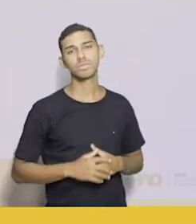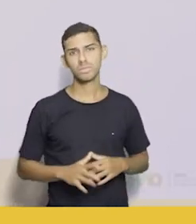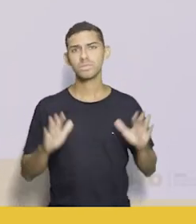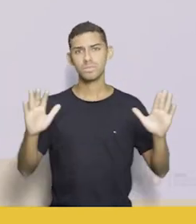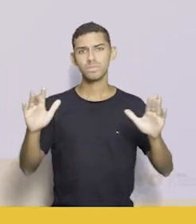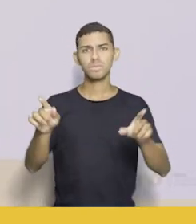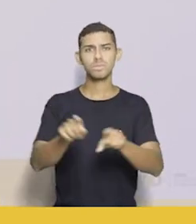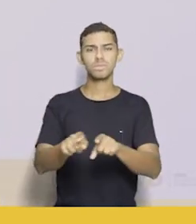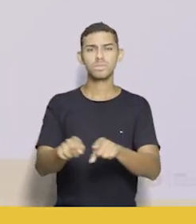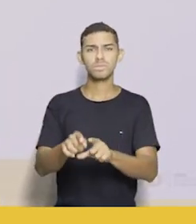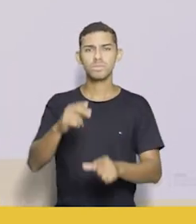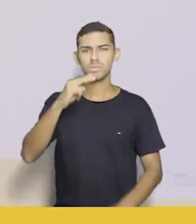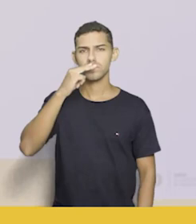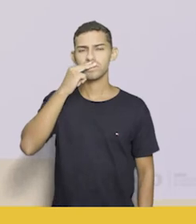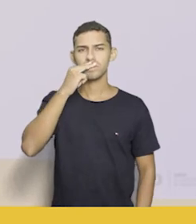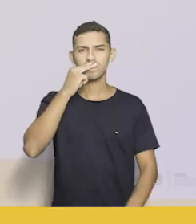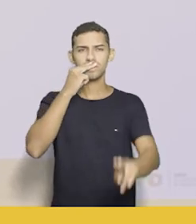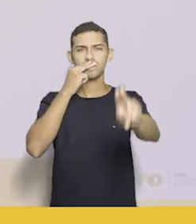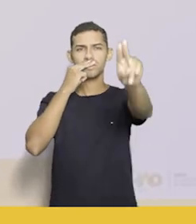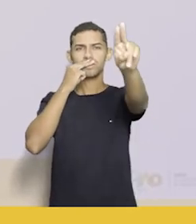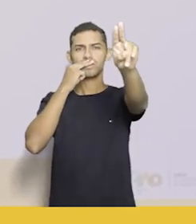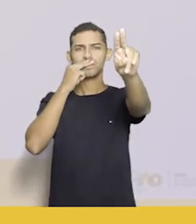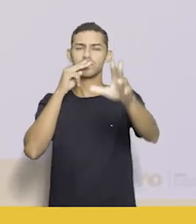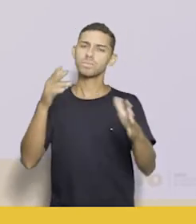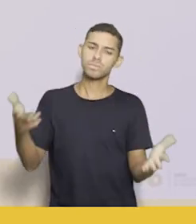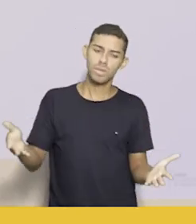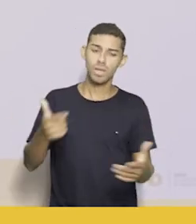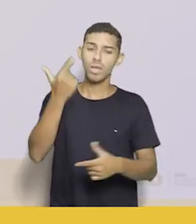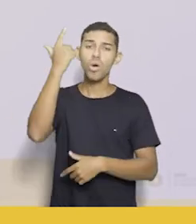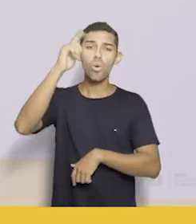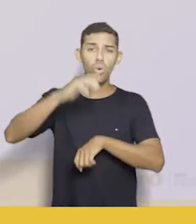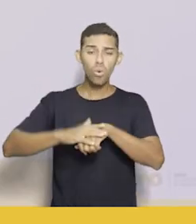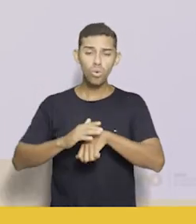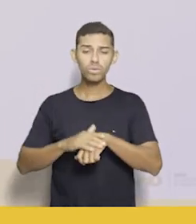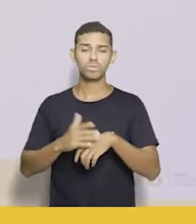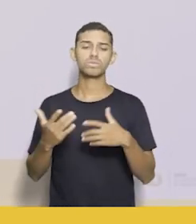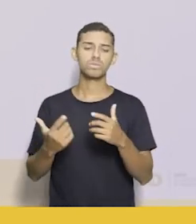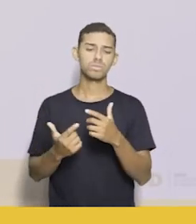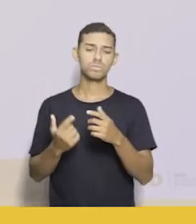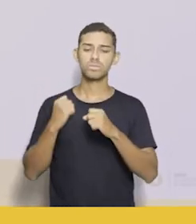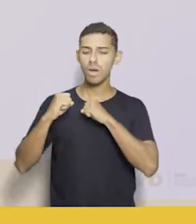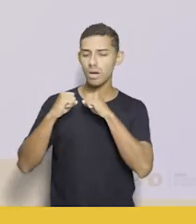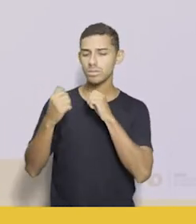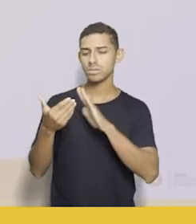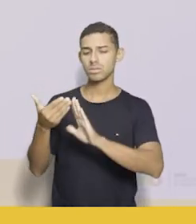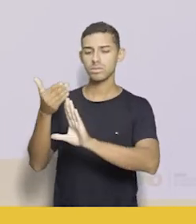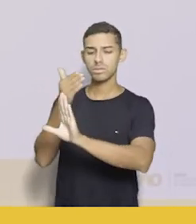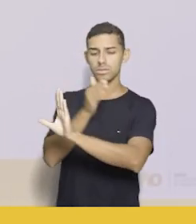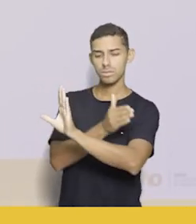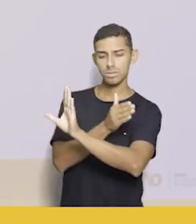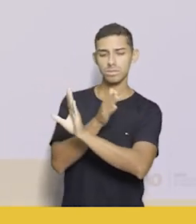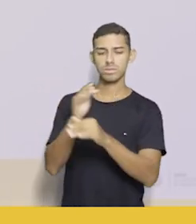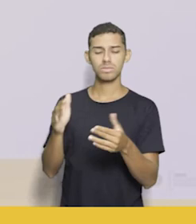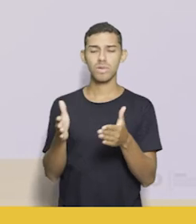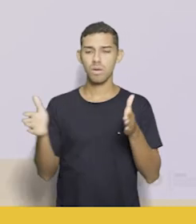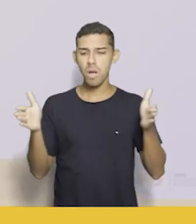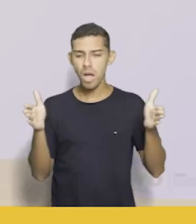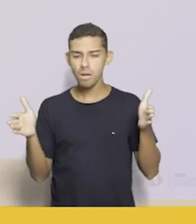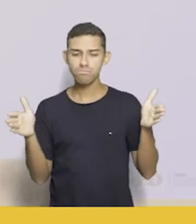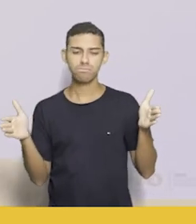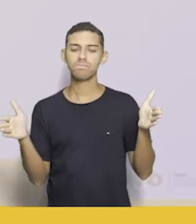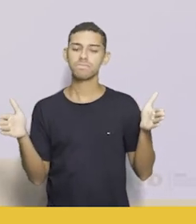hippie né então aqui a gente tá falando de outro movimento que é anterior então existe aqui uma questão de anacronismo